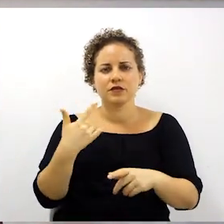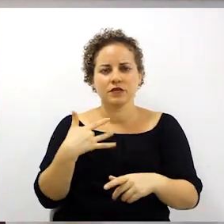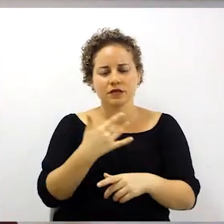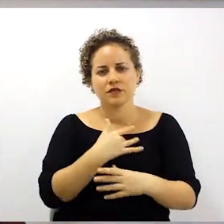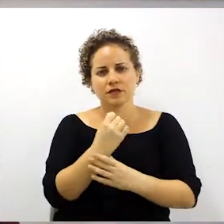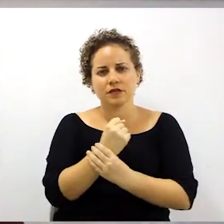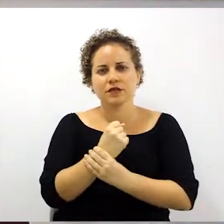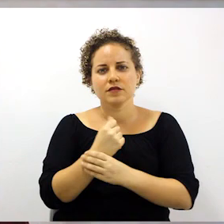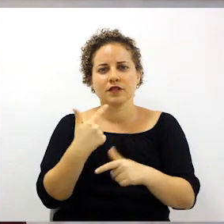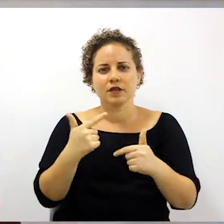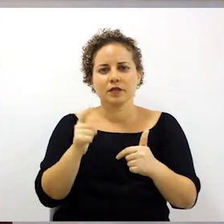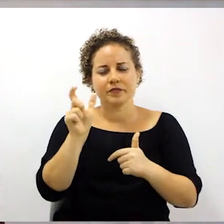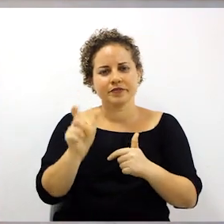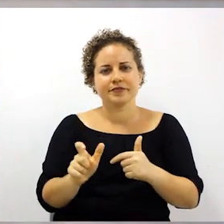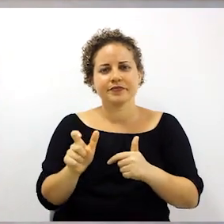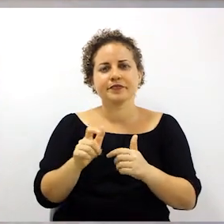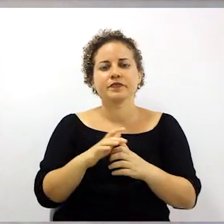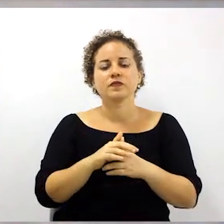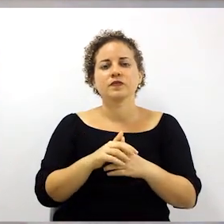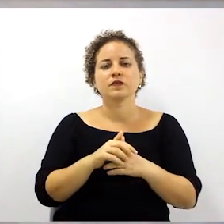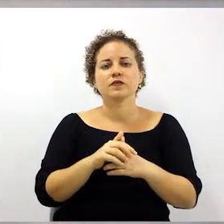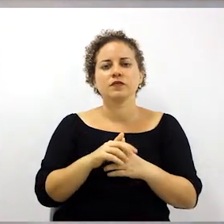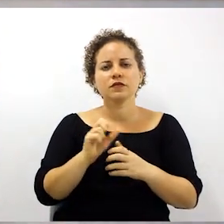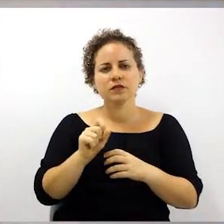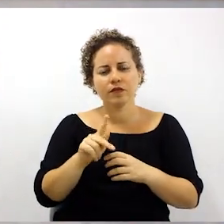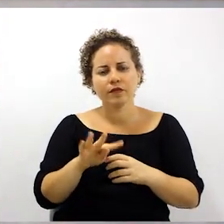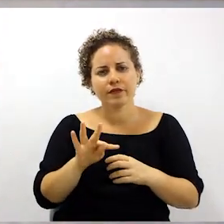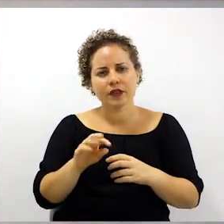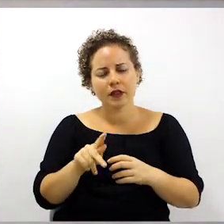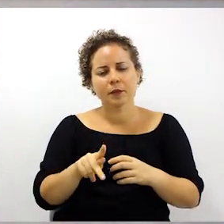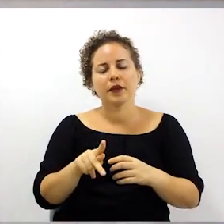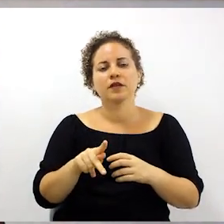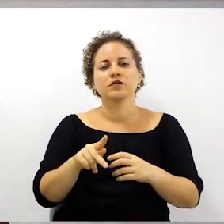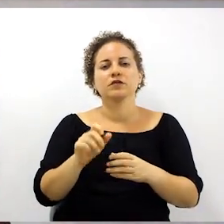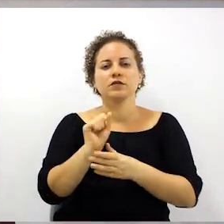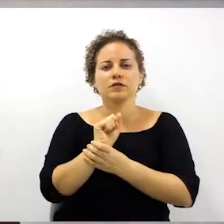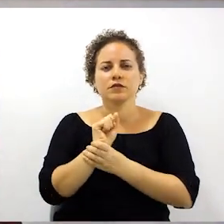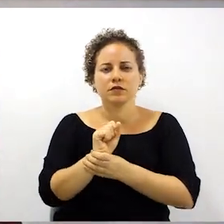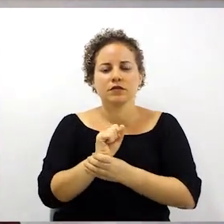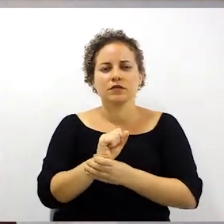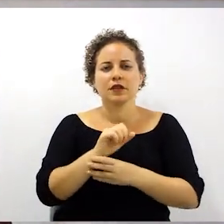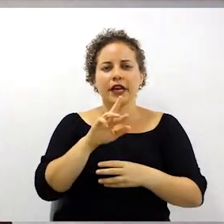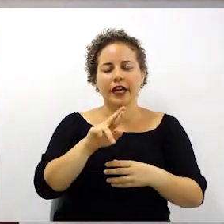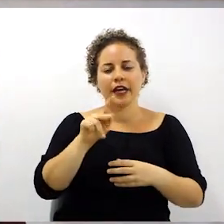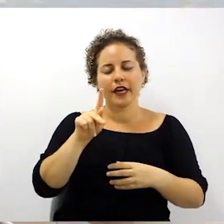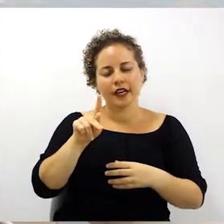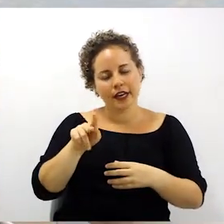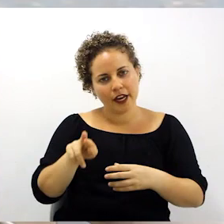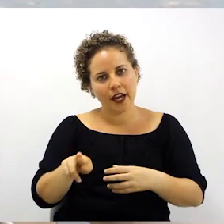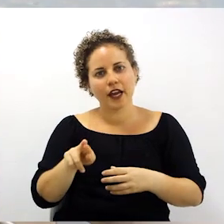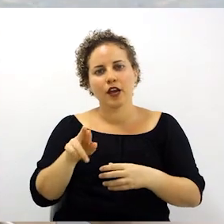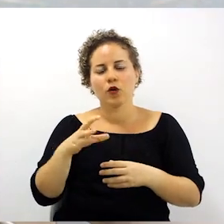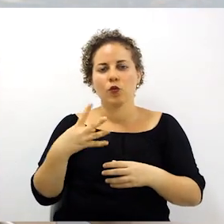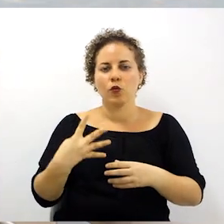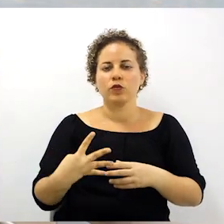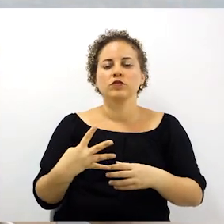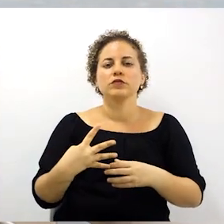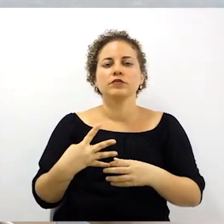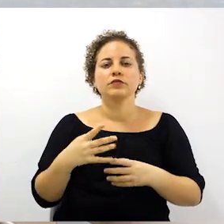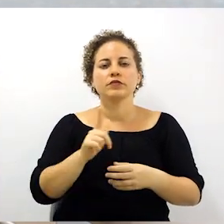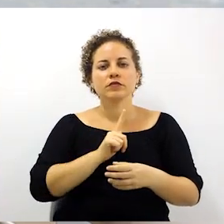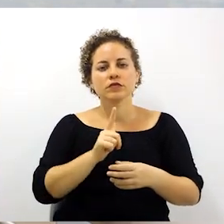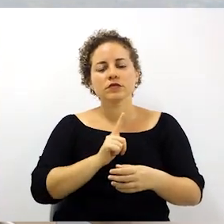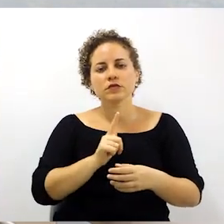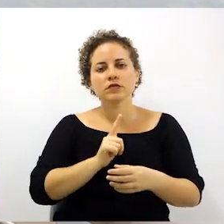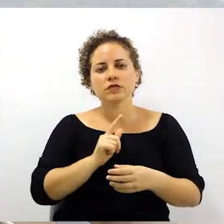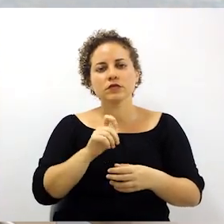Trabalho Portuário. Esse SESTP assemelha-se ao SESMET, regido pela NR4. Lá na NR4,